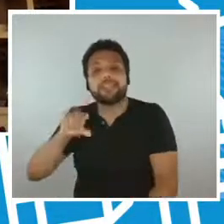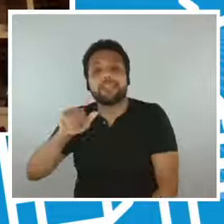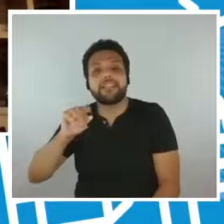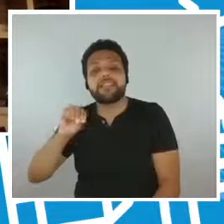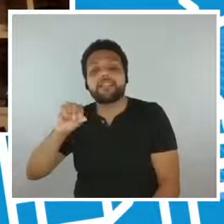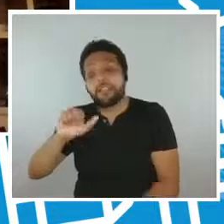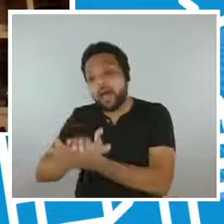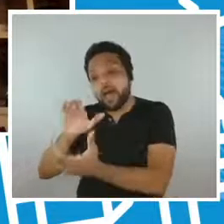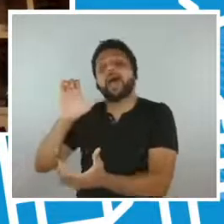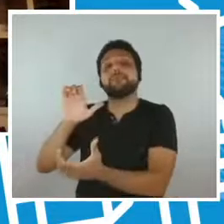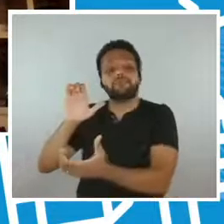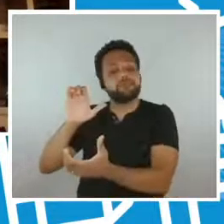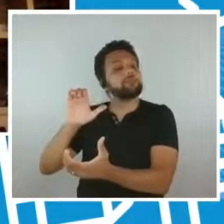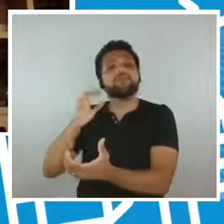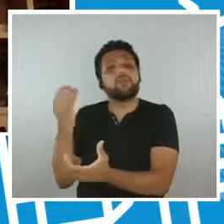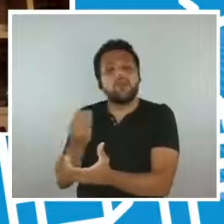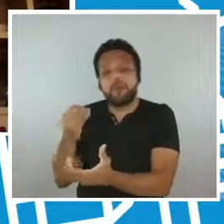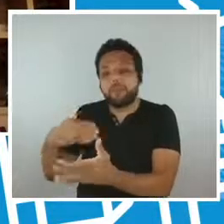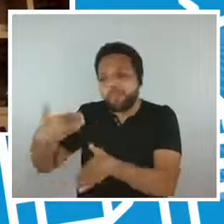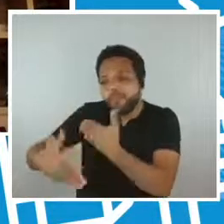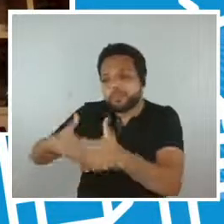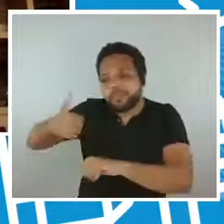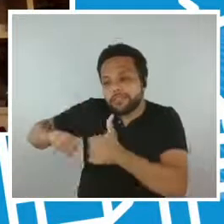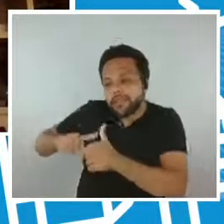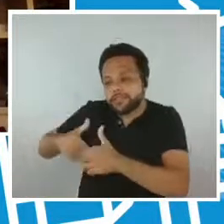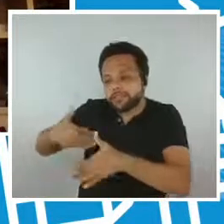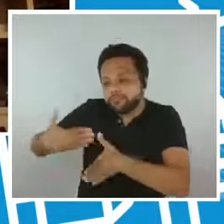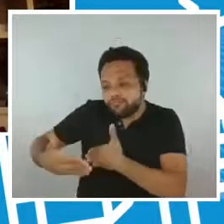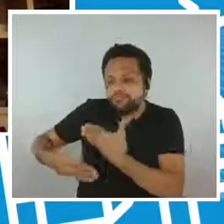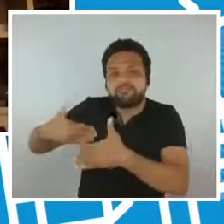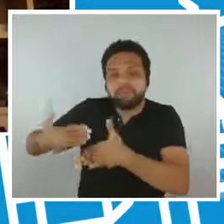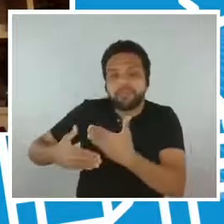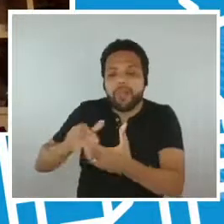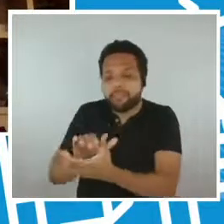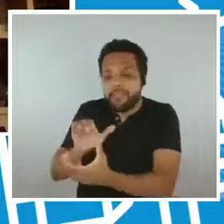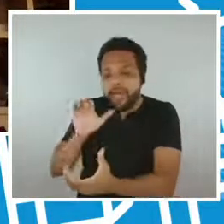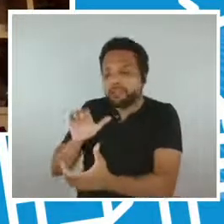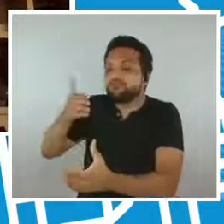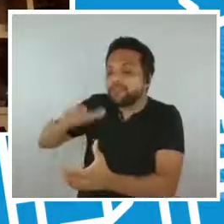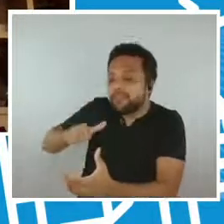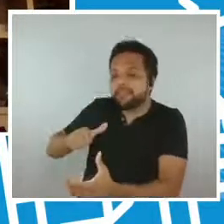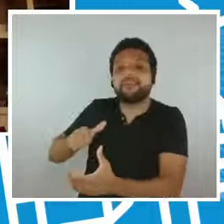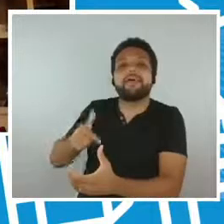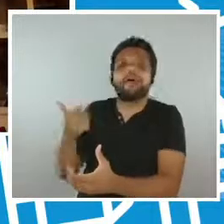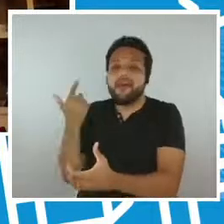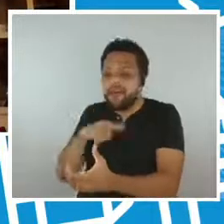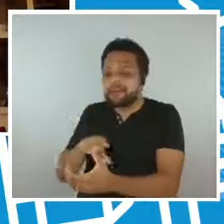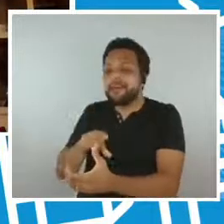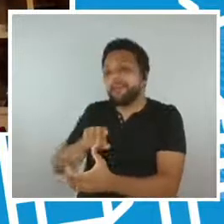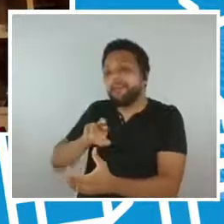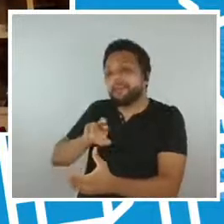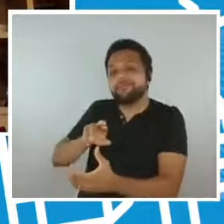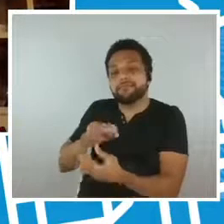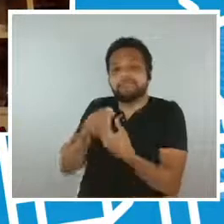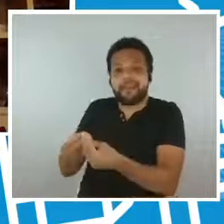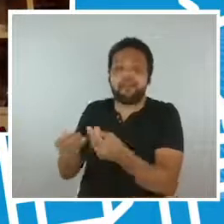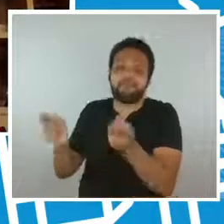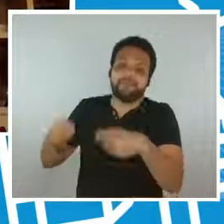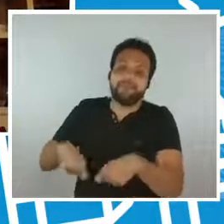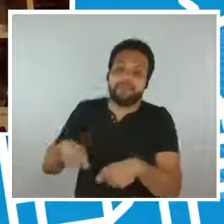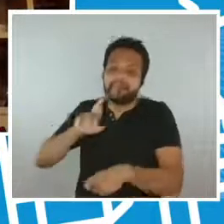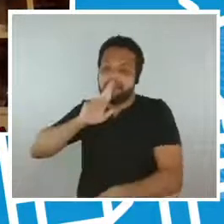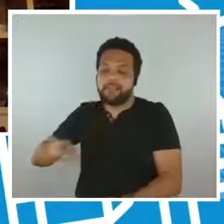vai acontecendo, certo? Só para a gente não achar que a gente está dizendo que